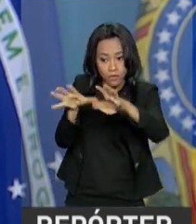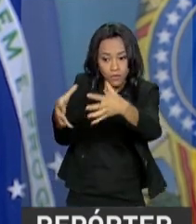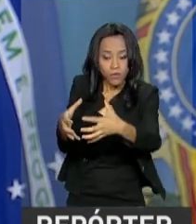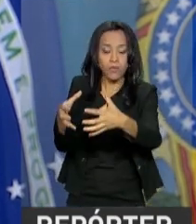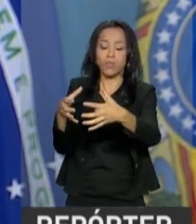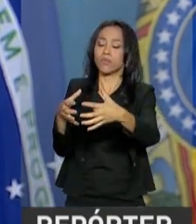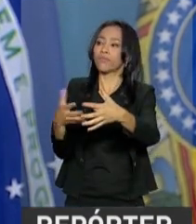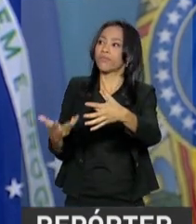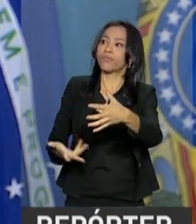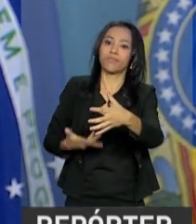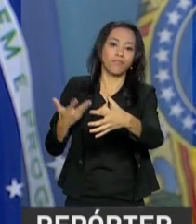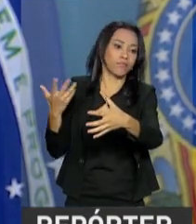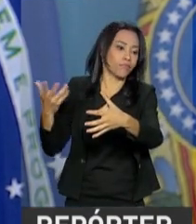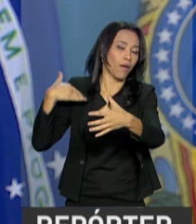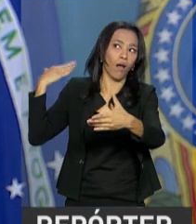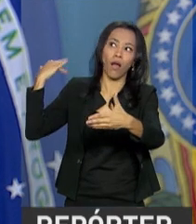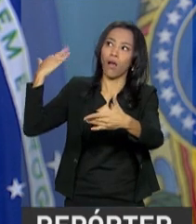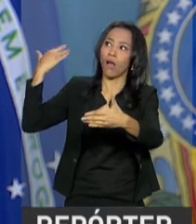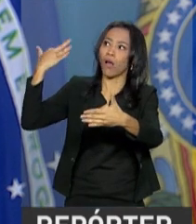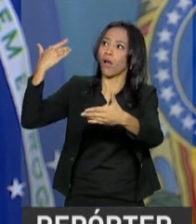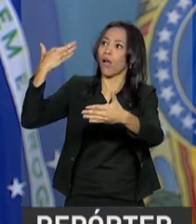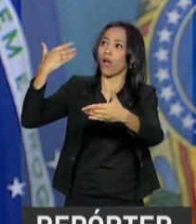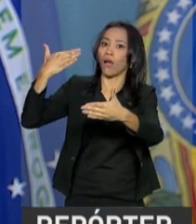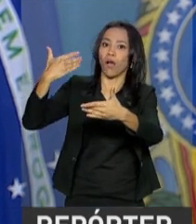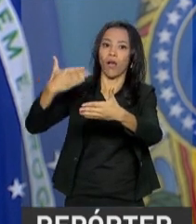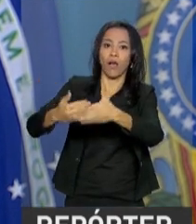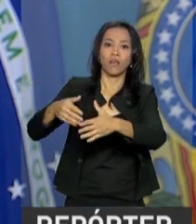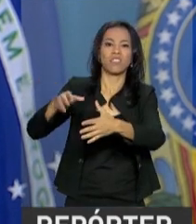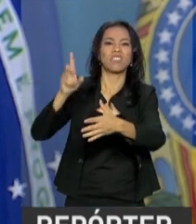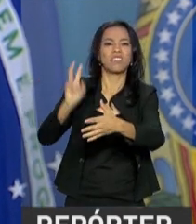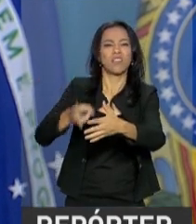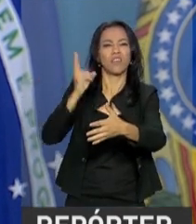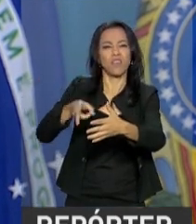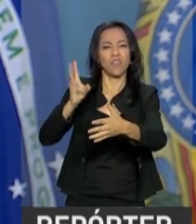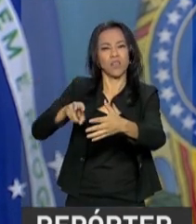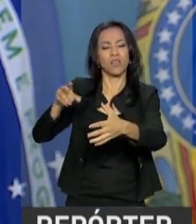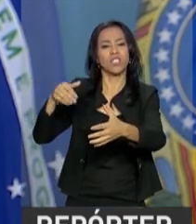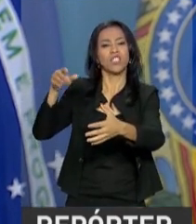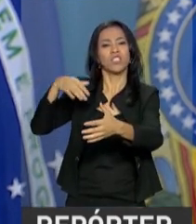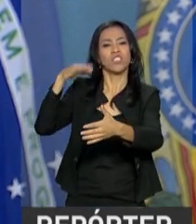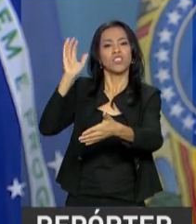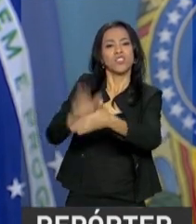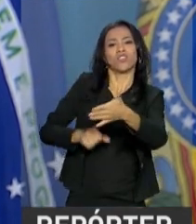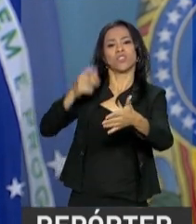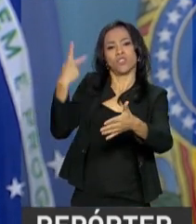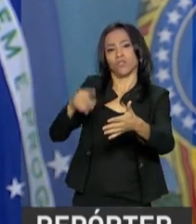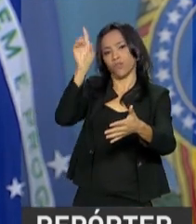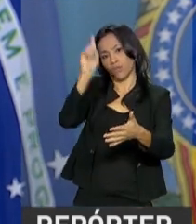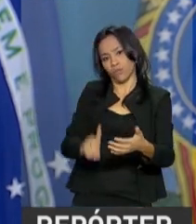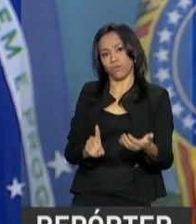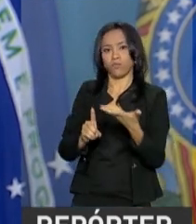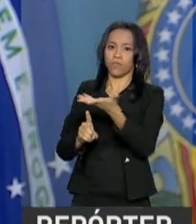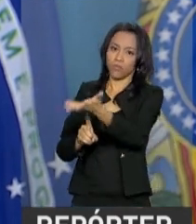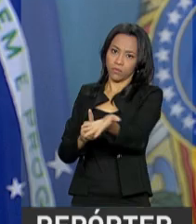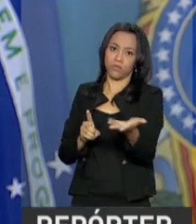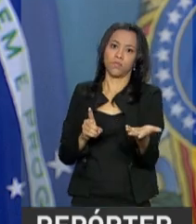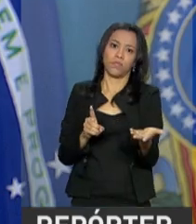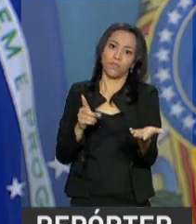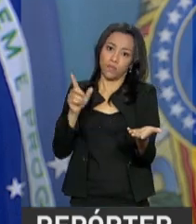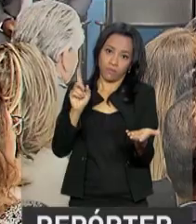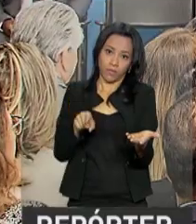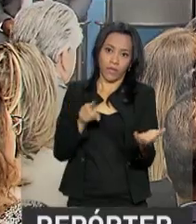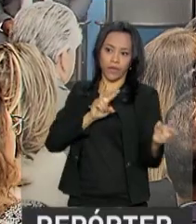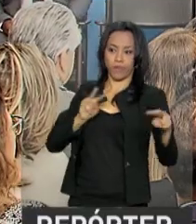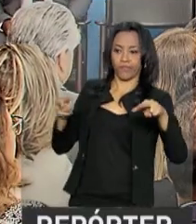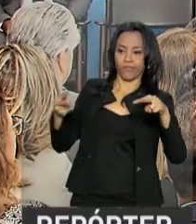enfrenta conhecido histórico de exclusão, que é vítima, naturalmente, das mais diferentes